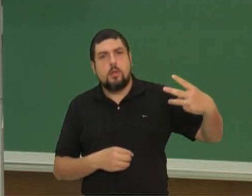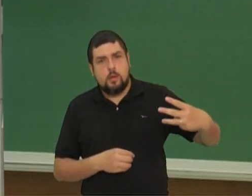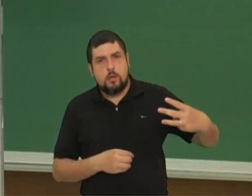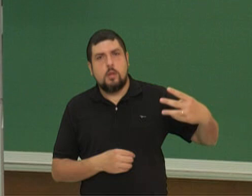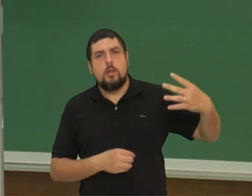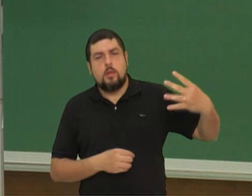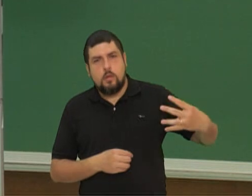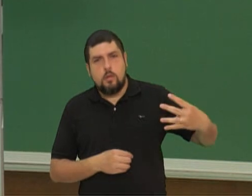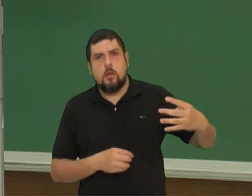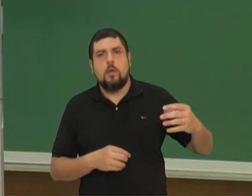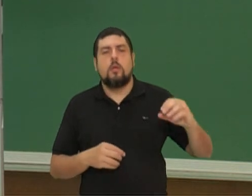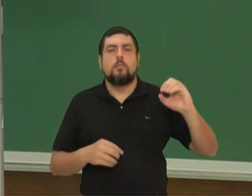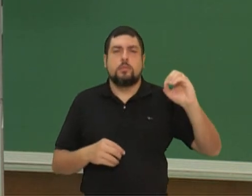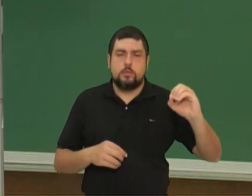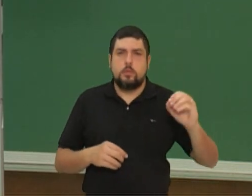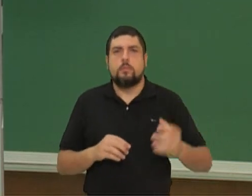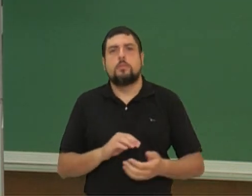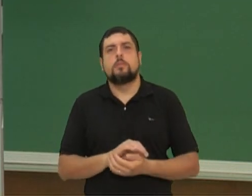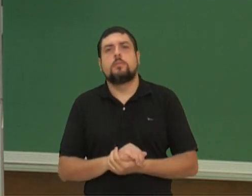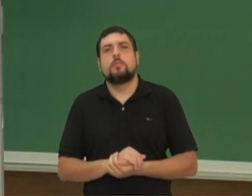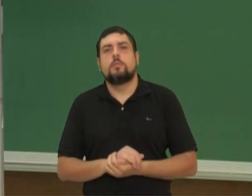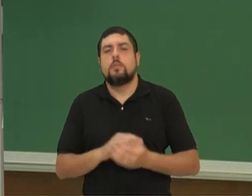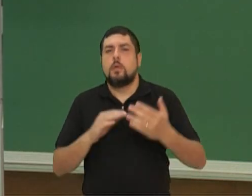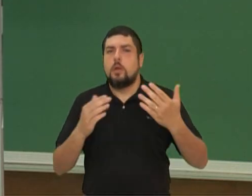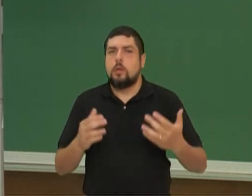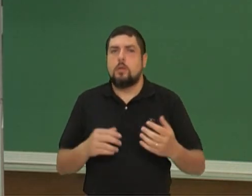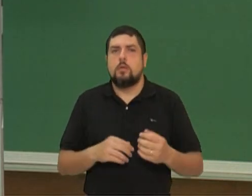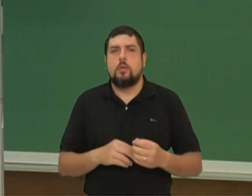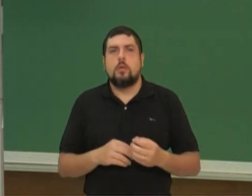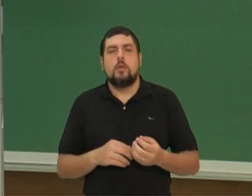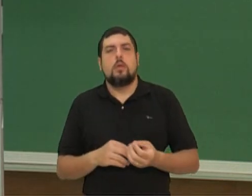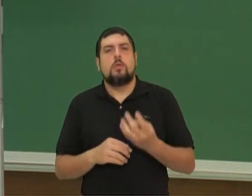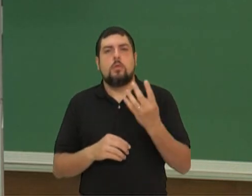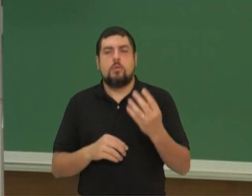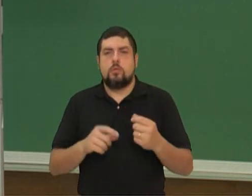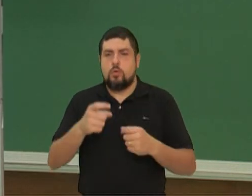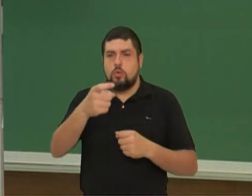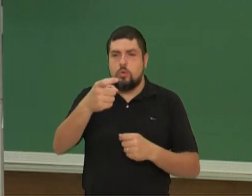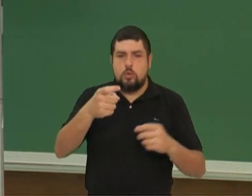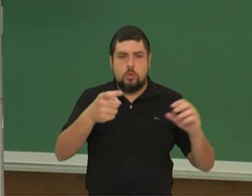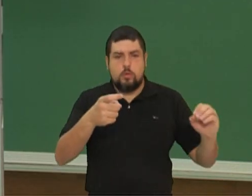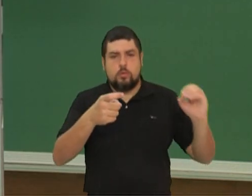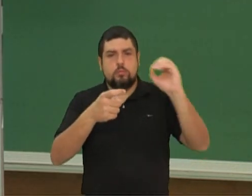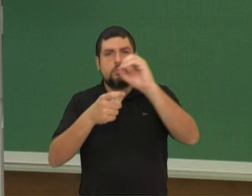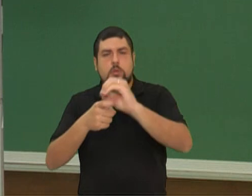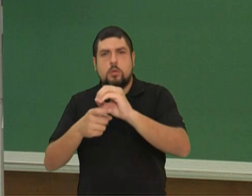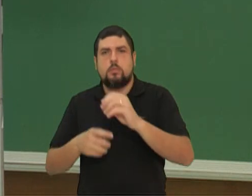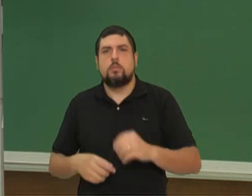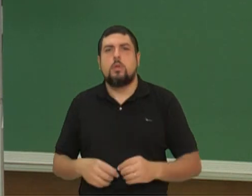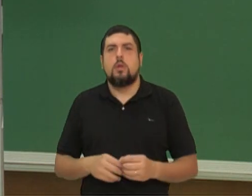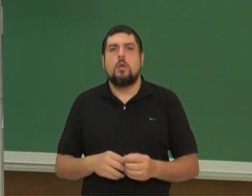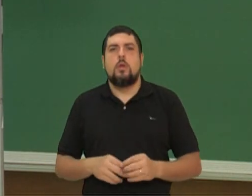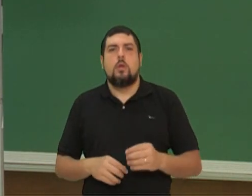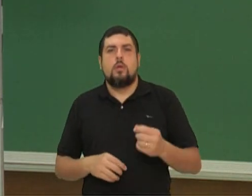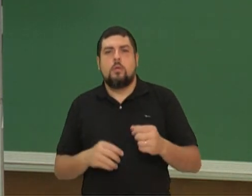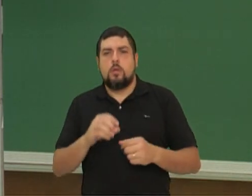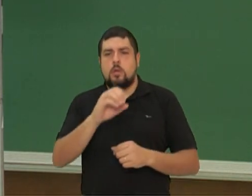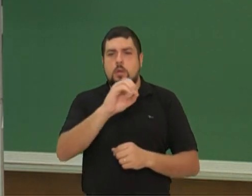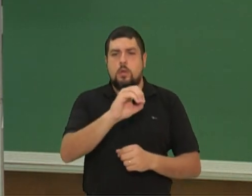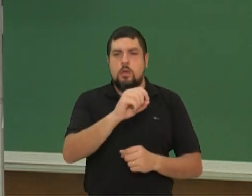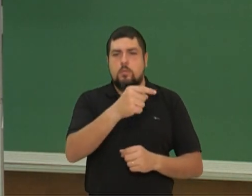substitui o zero. Olha só, substituindo o zero no lugar do x agora. 0 menos